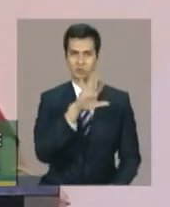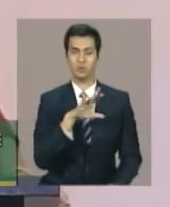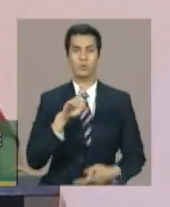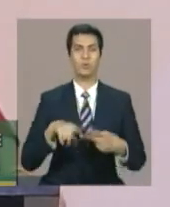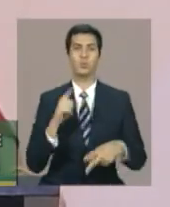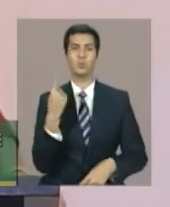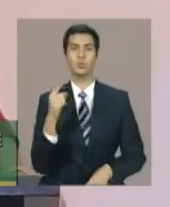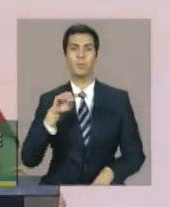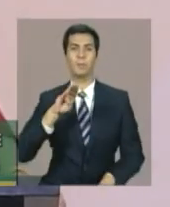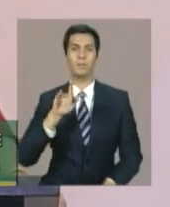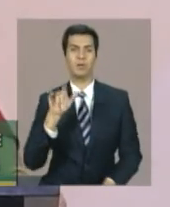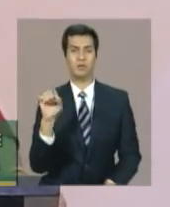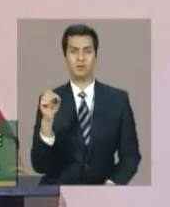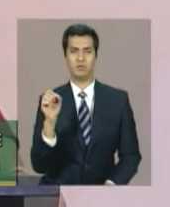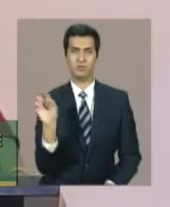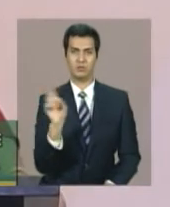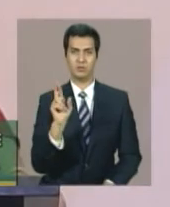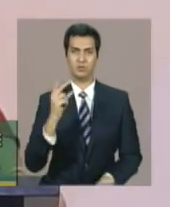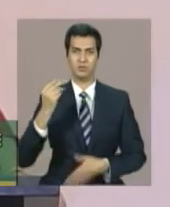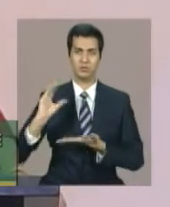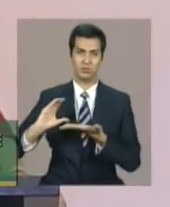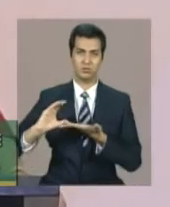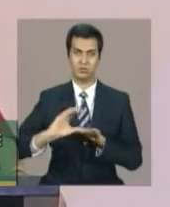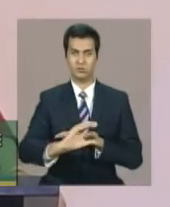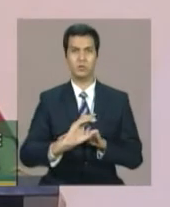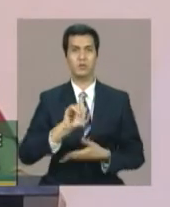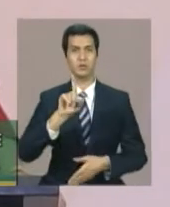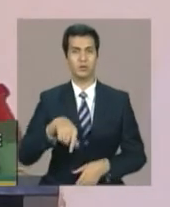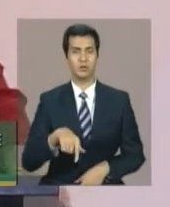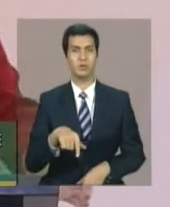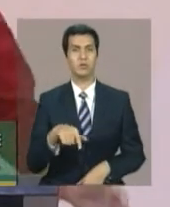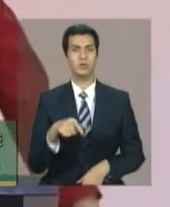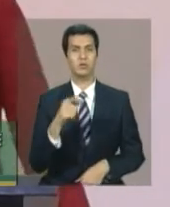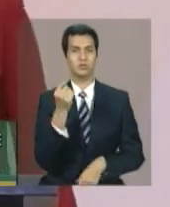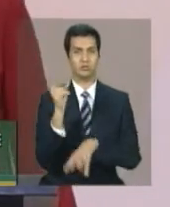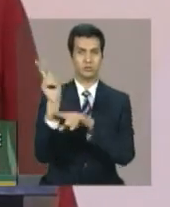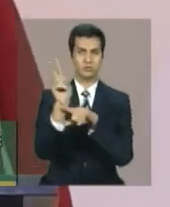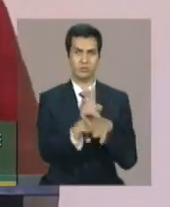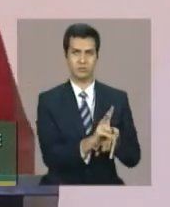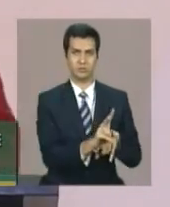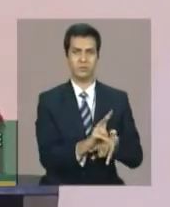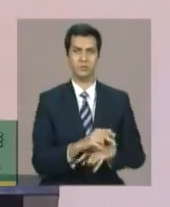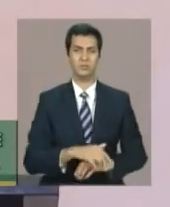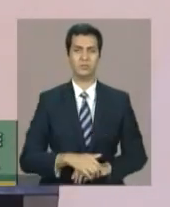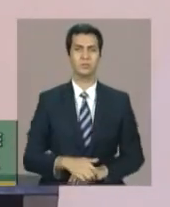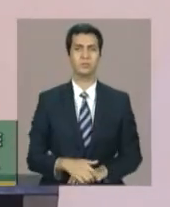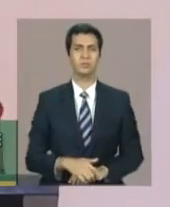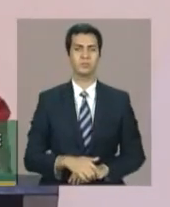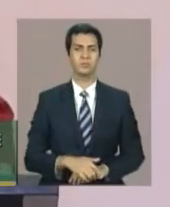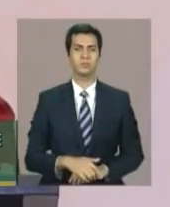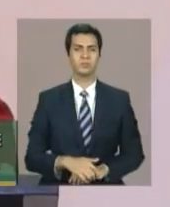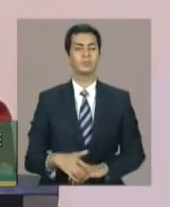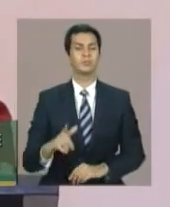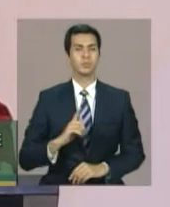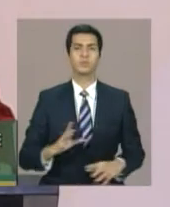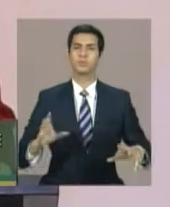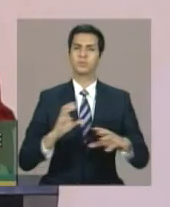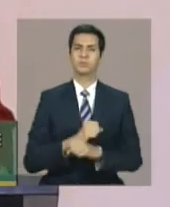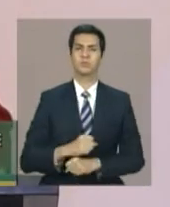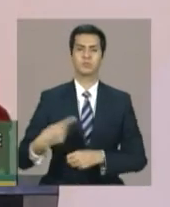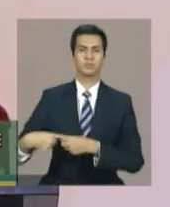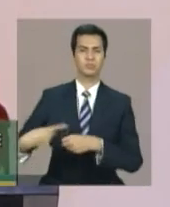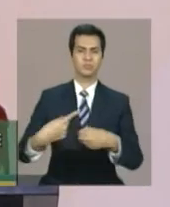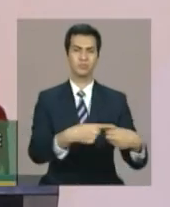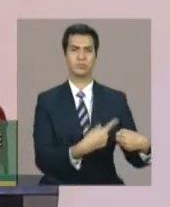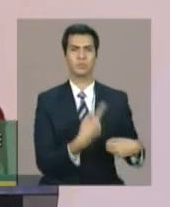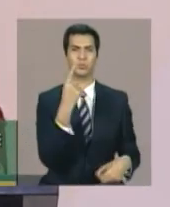1 bilhão para investimento através de financiamento. São 1.116